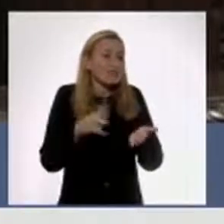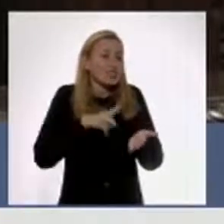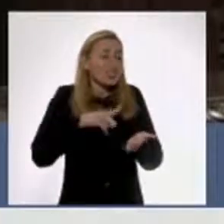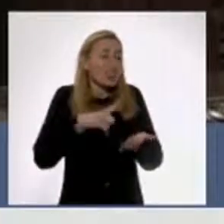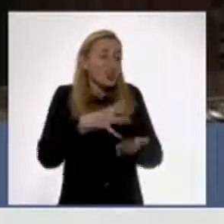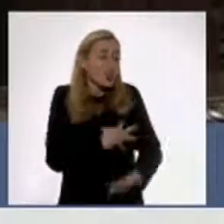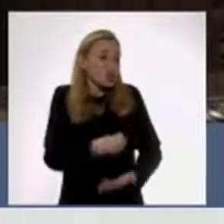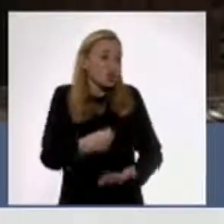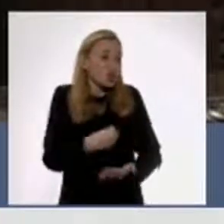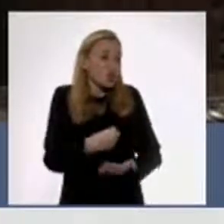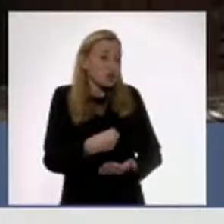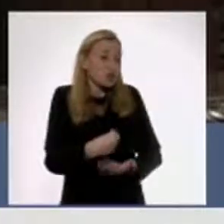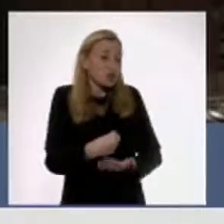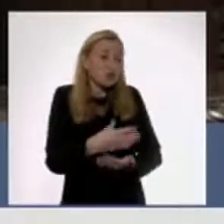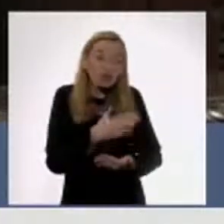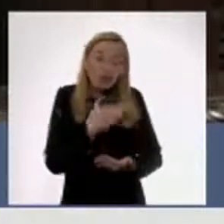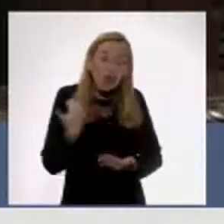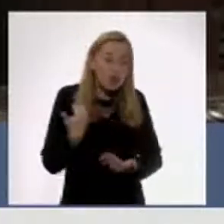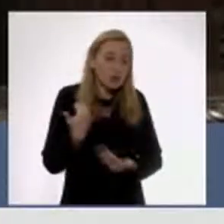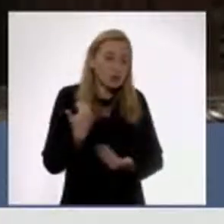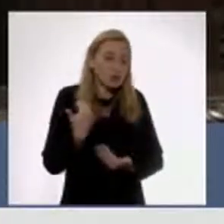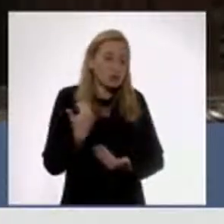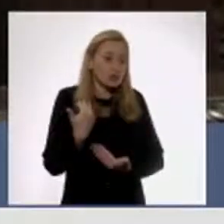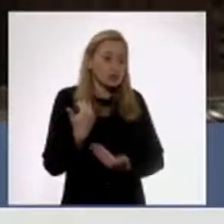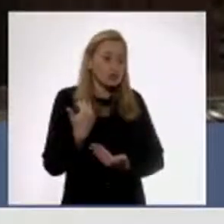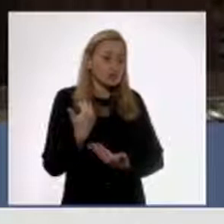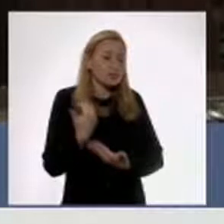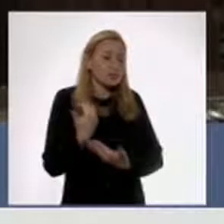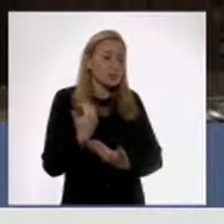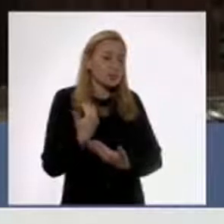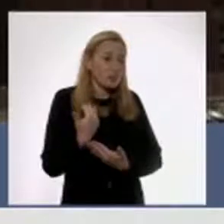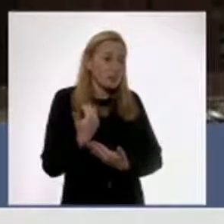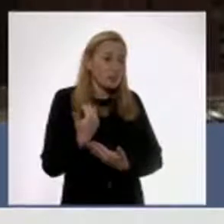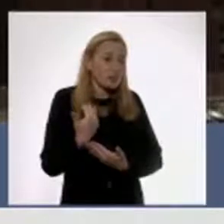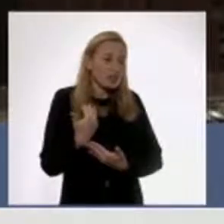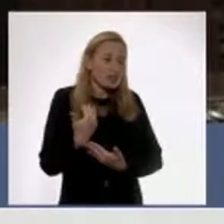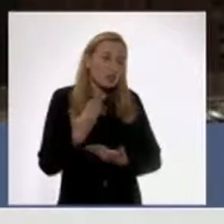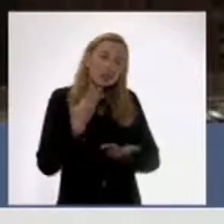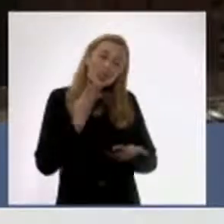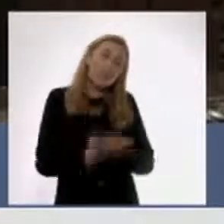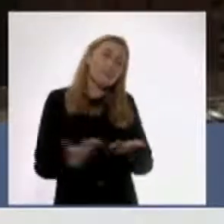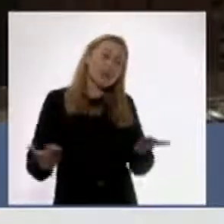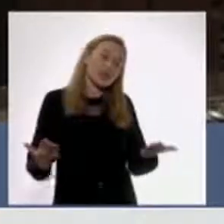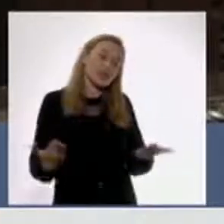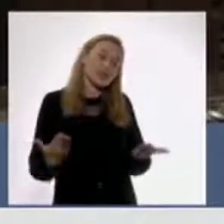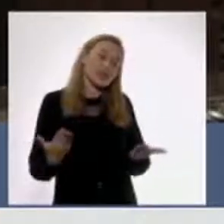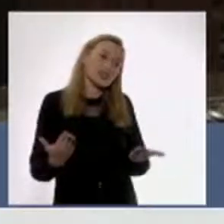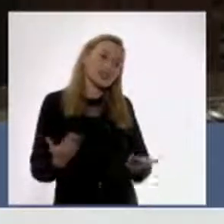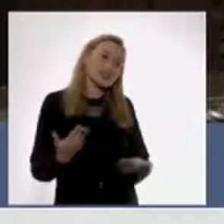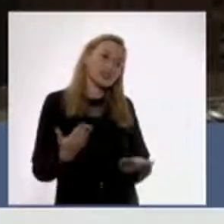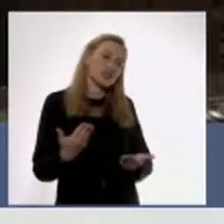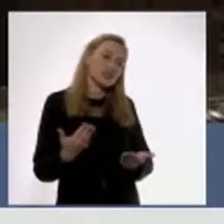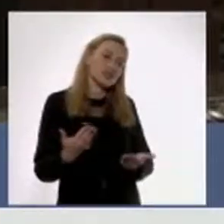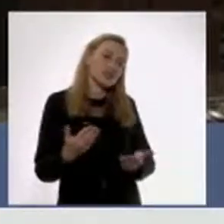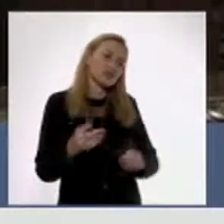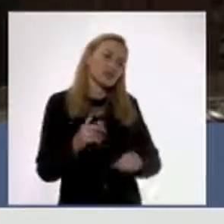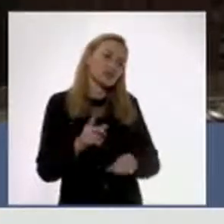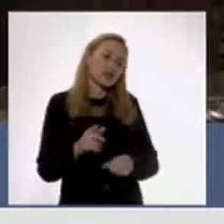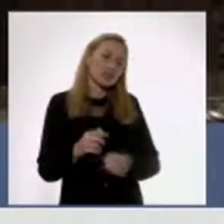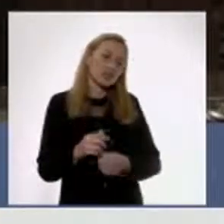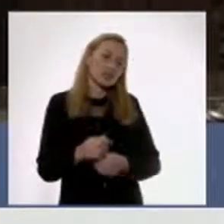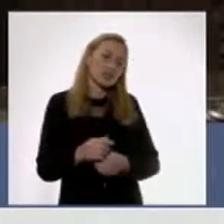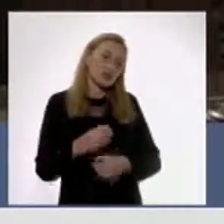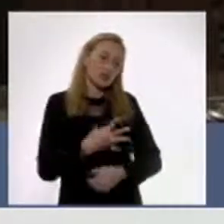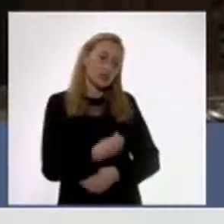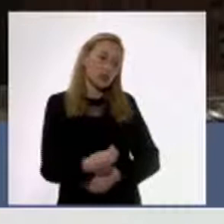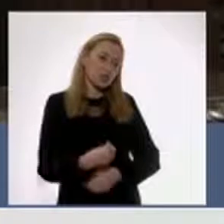filhos revitimizados, criminalizados e a perda da sua possibilidade na maternidade.